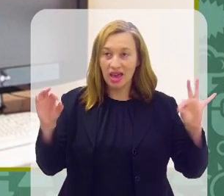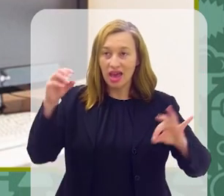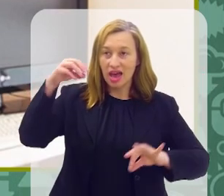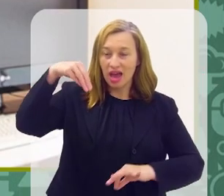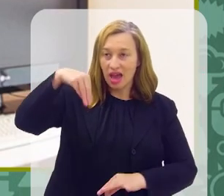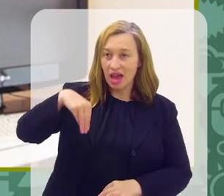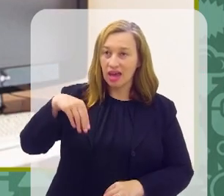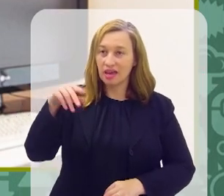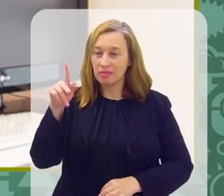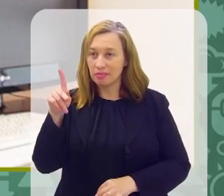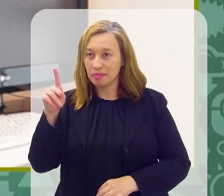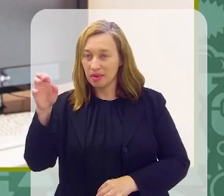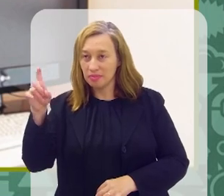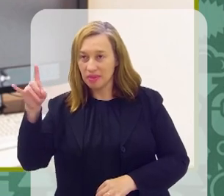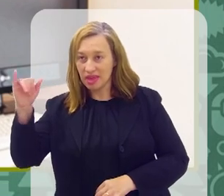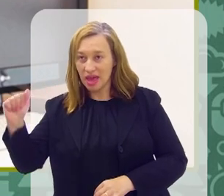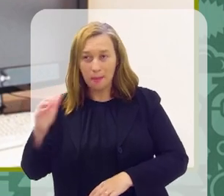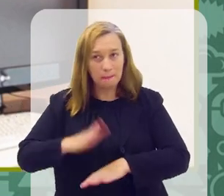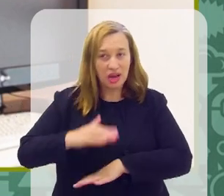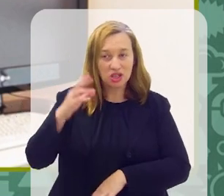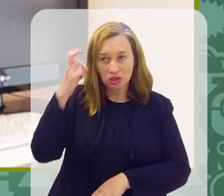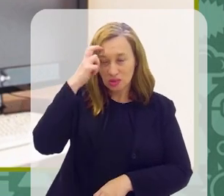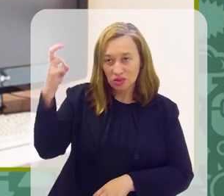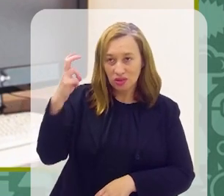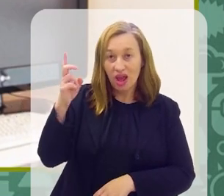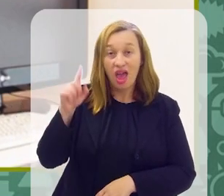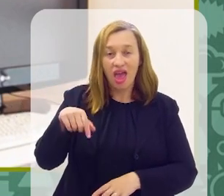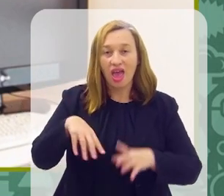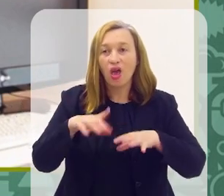a frase: a MPBia é mais que